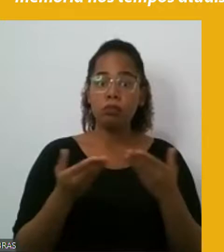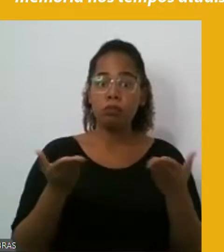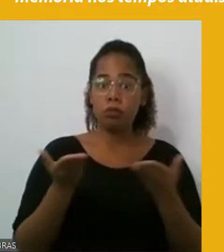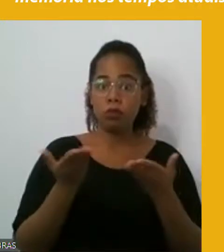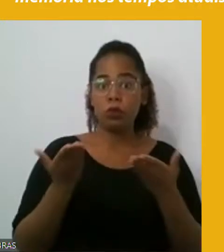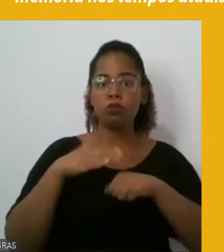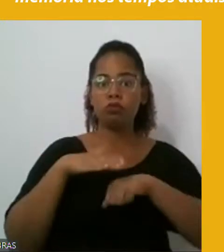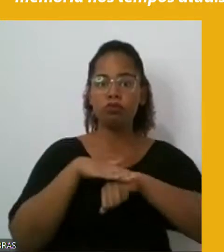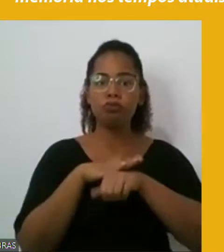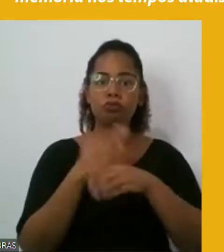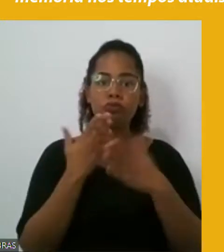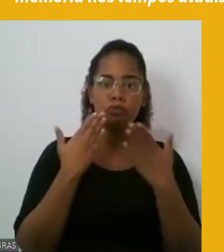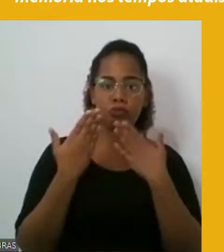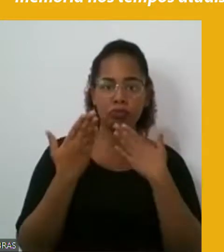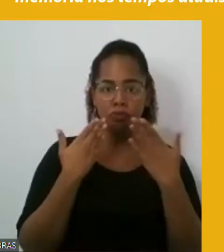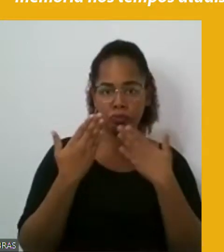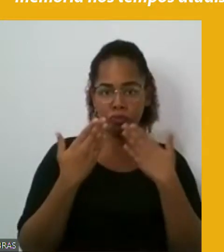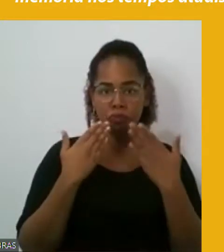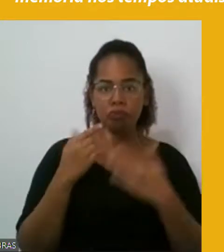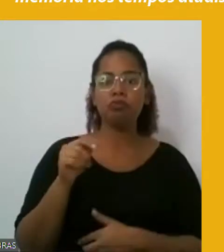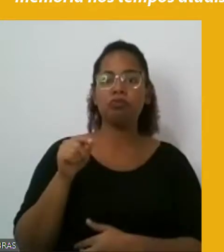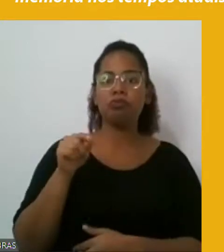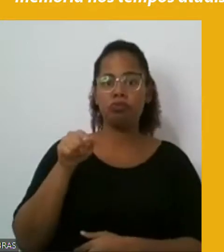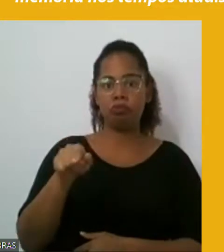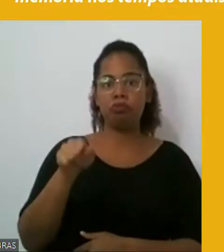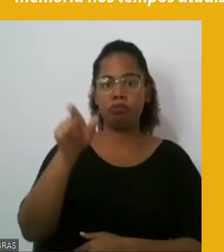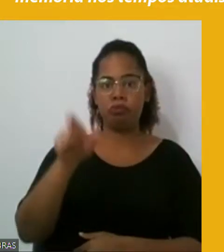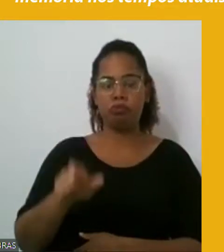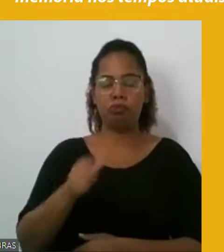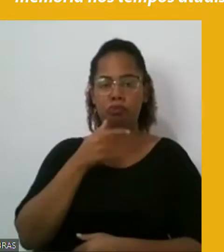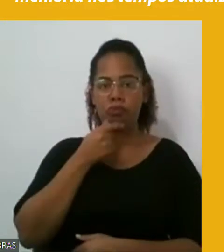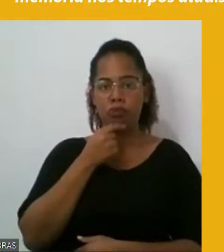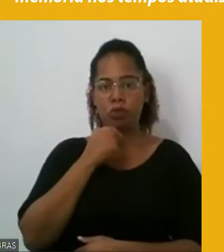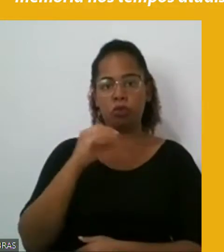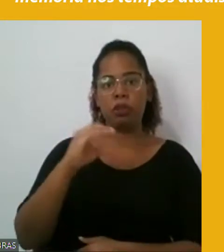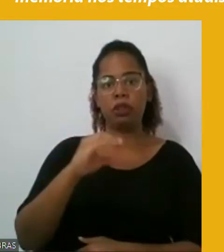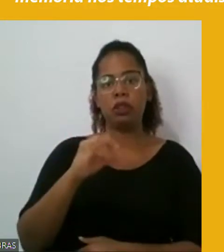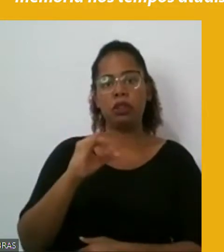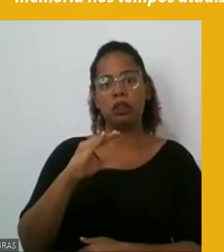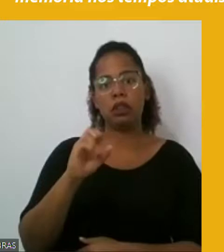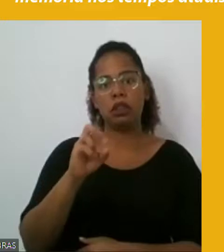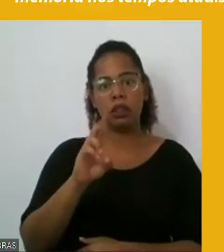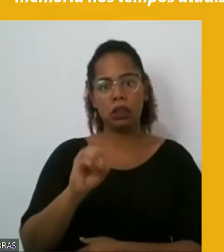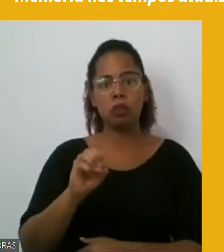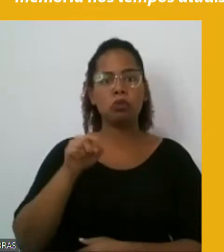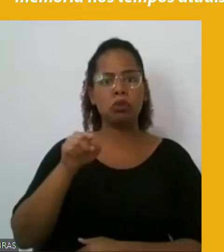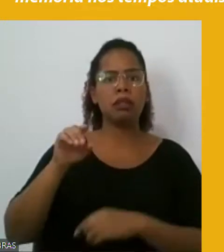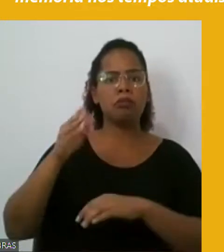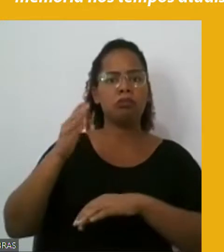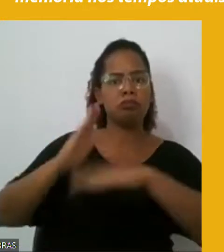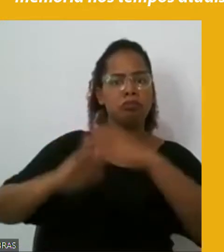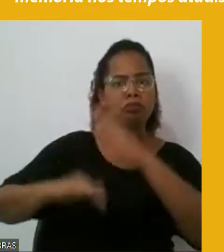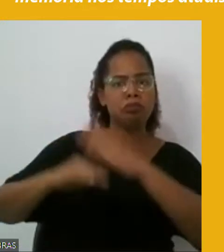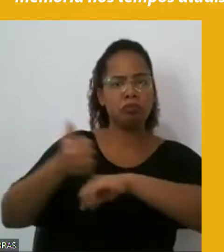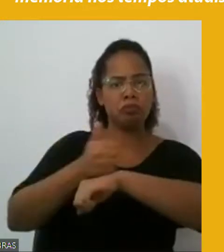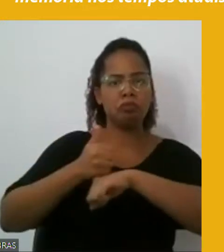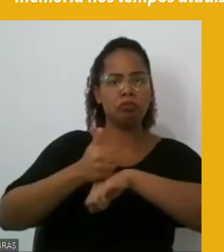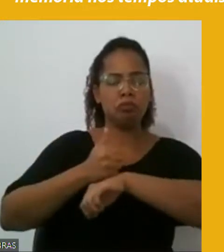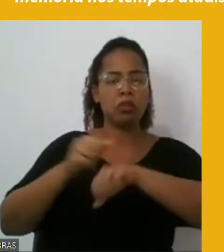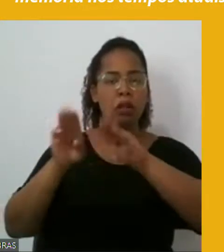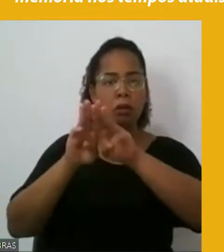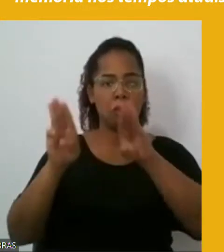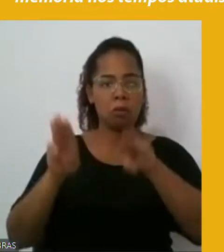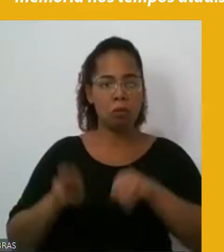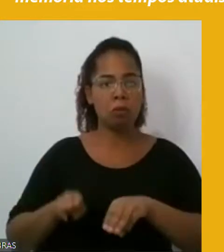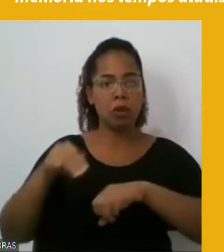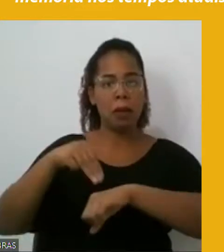o Cícero Almeida, que é museólogo e mestre em memória social